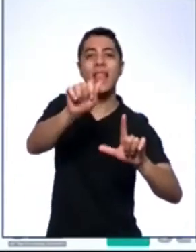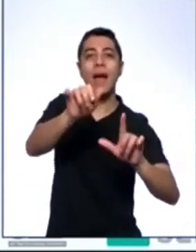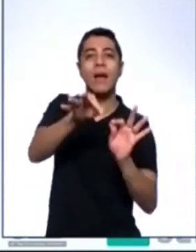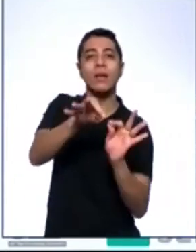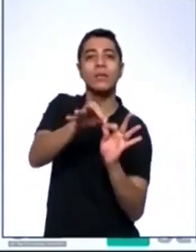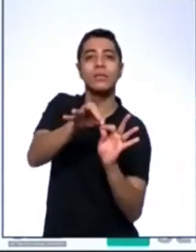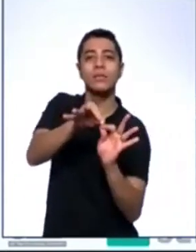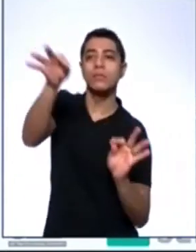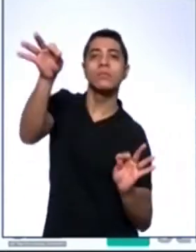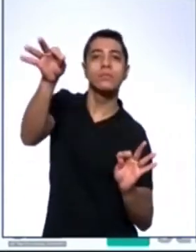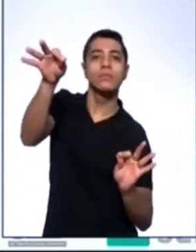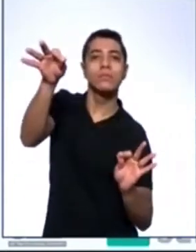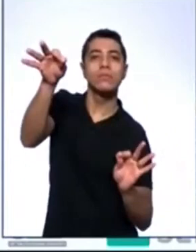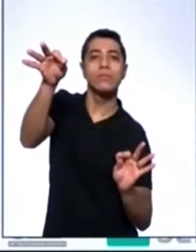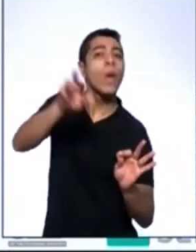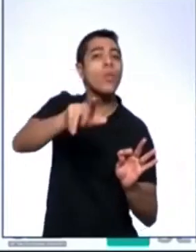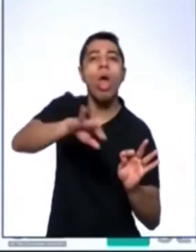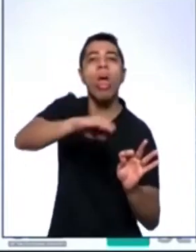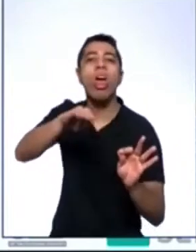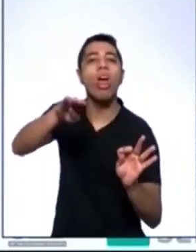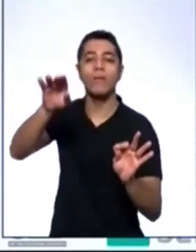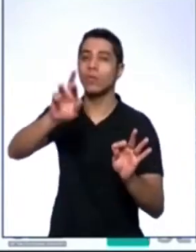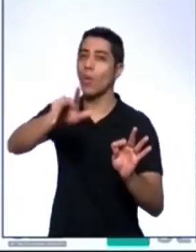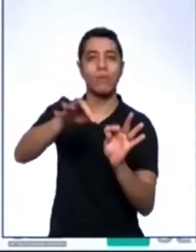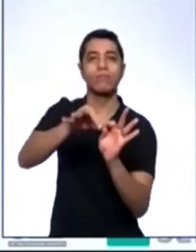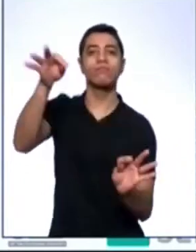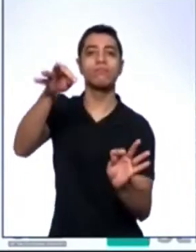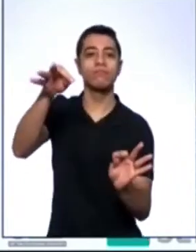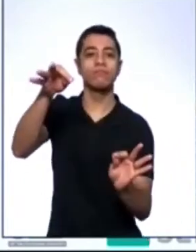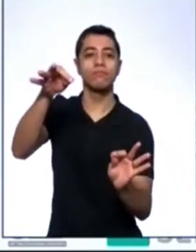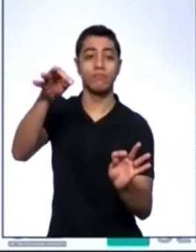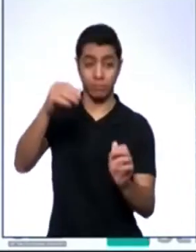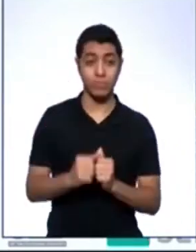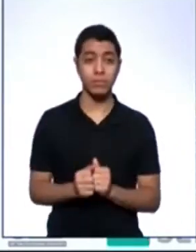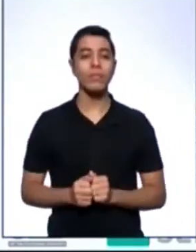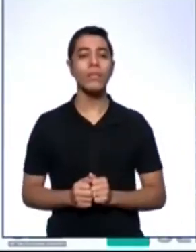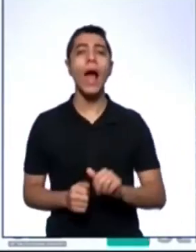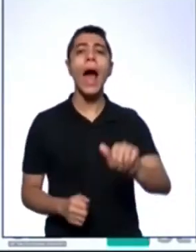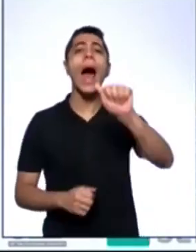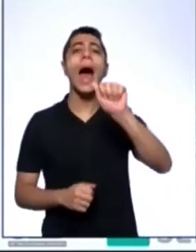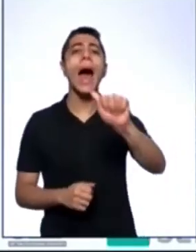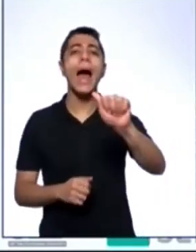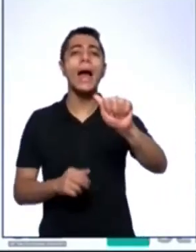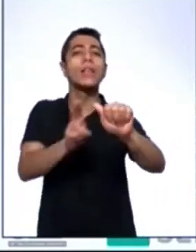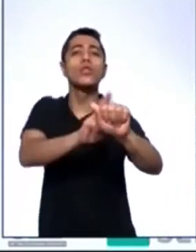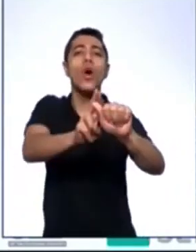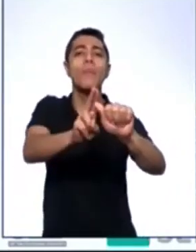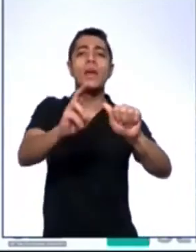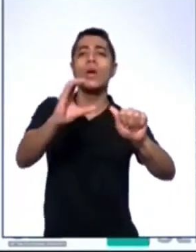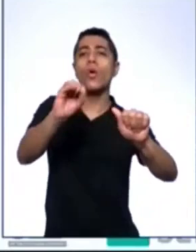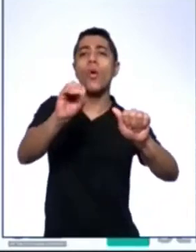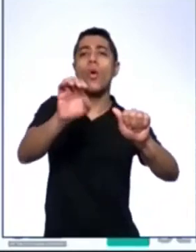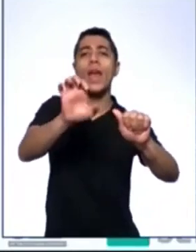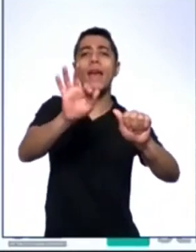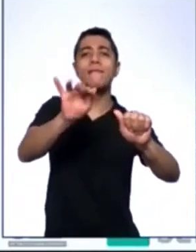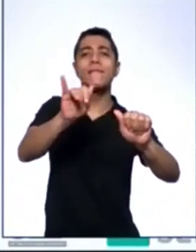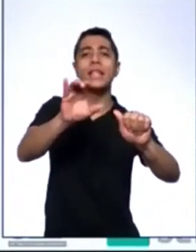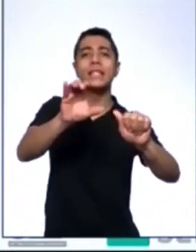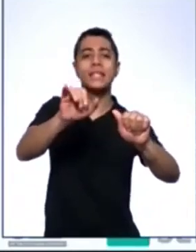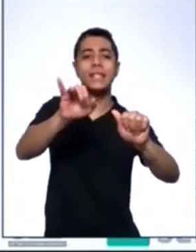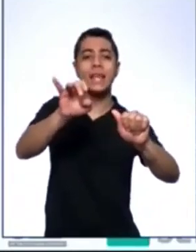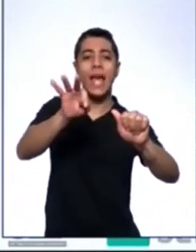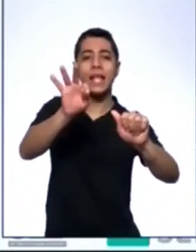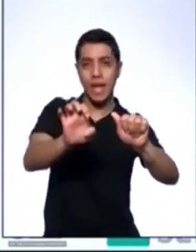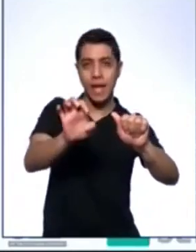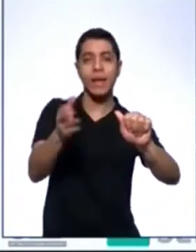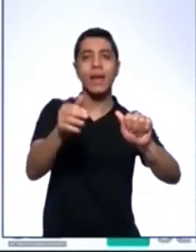coeficiente angular e também a letrinha b e isso ela também tem o nome ele na verdade você pode escolher